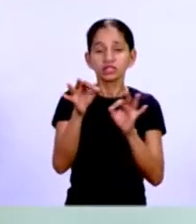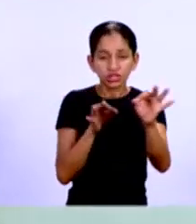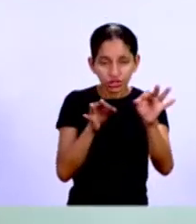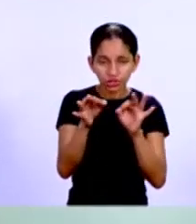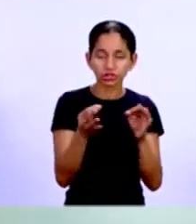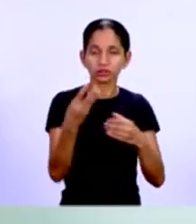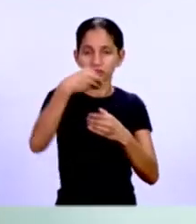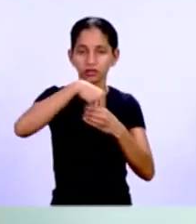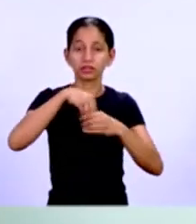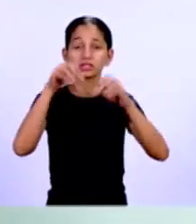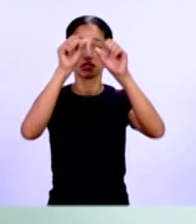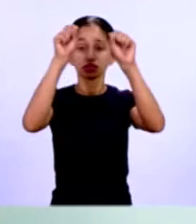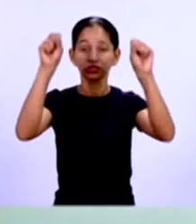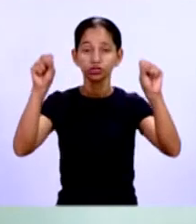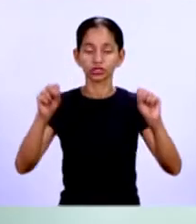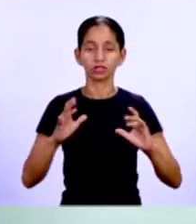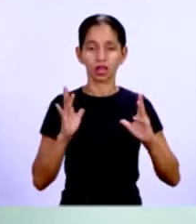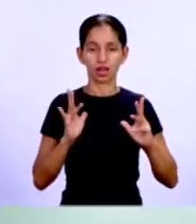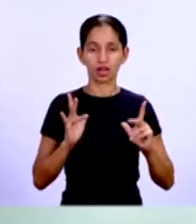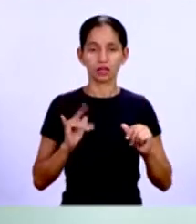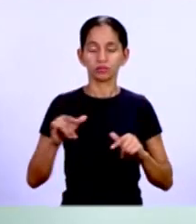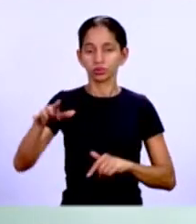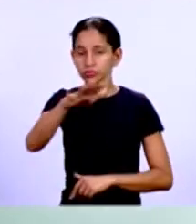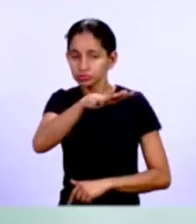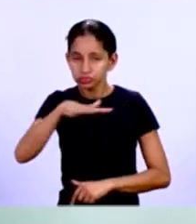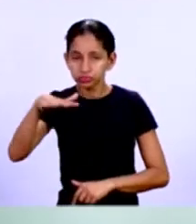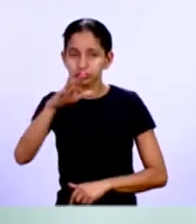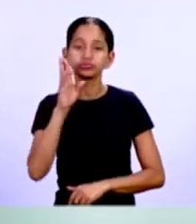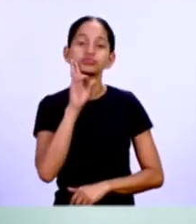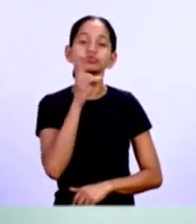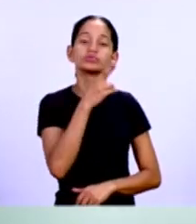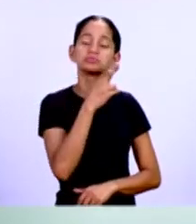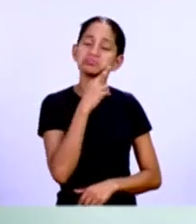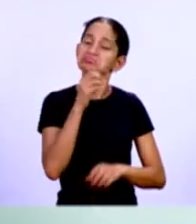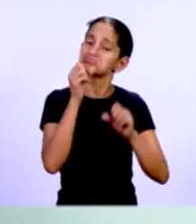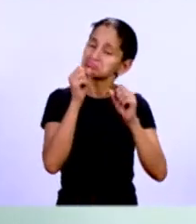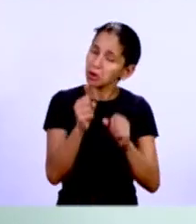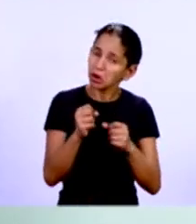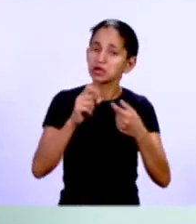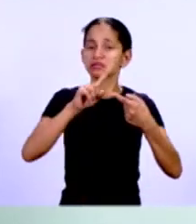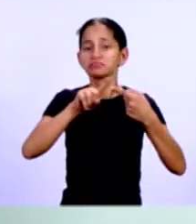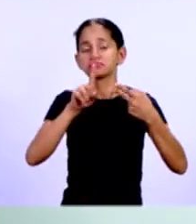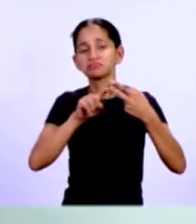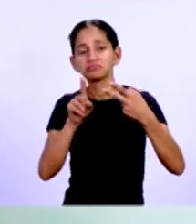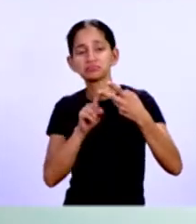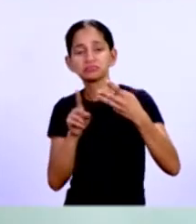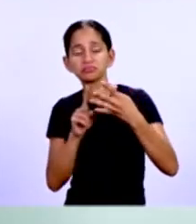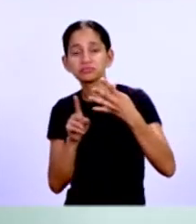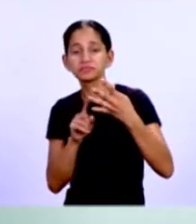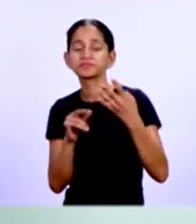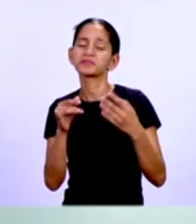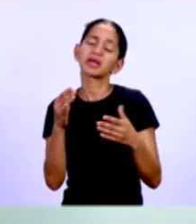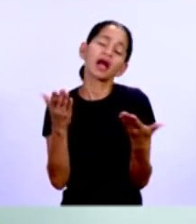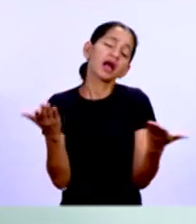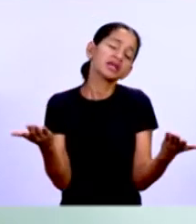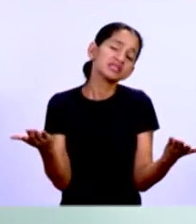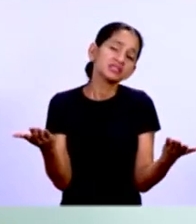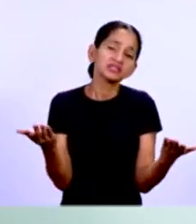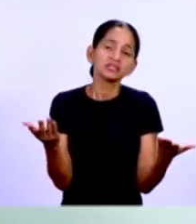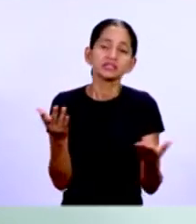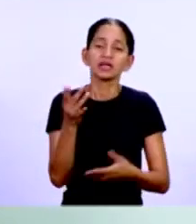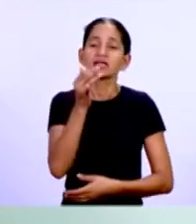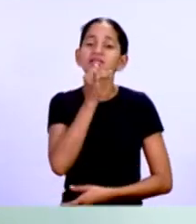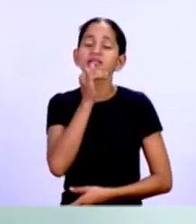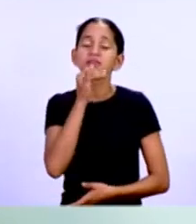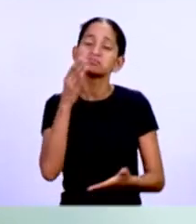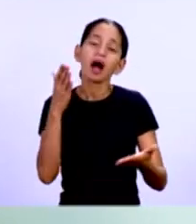limpeza, fazer sistema de eliminação de pestes assim, no seu negócio, mas um dia chove muito, inunda as